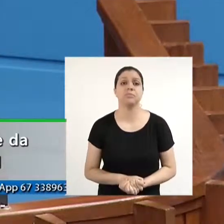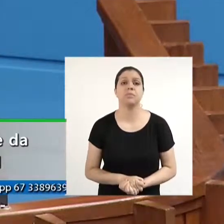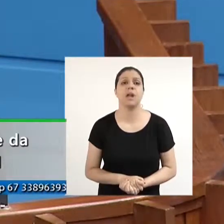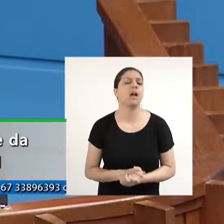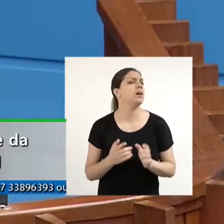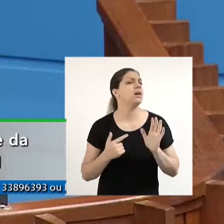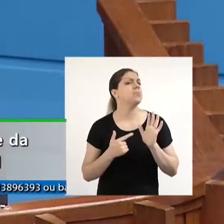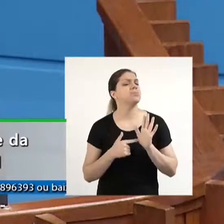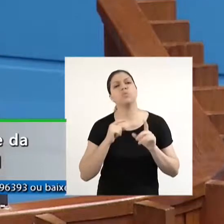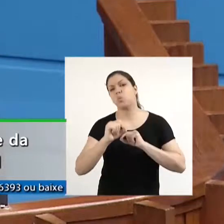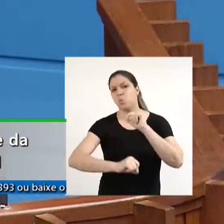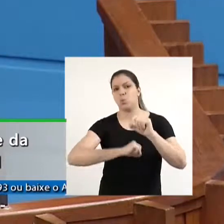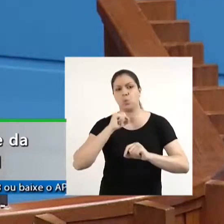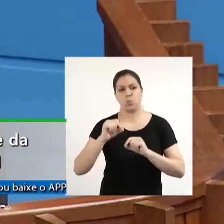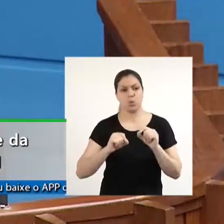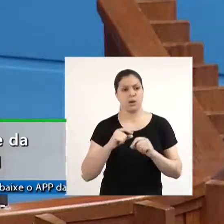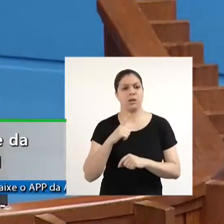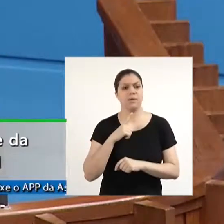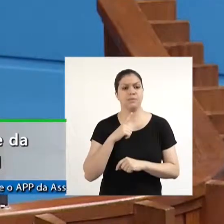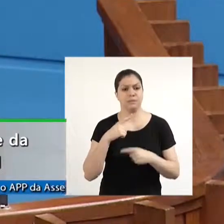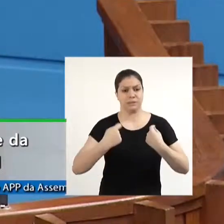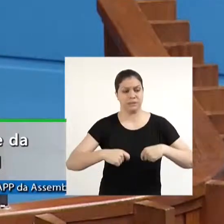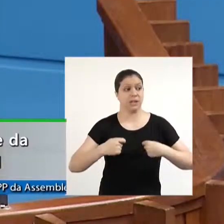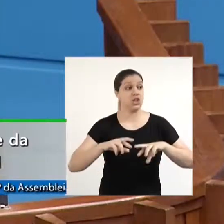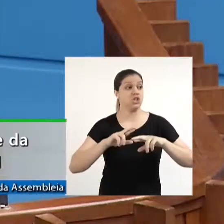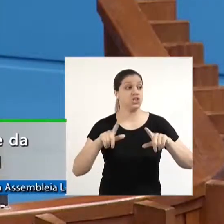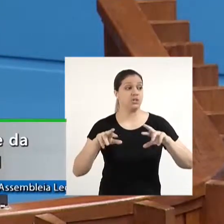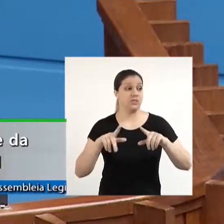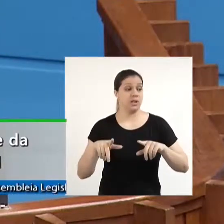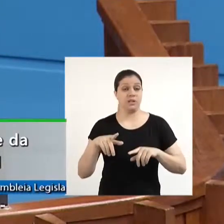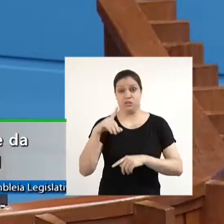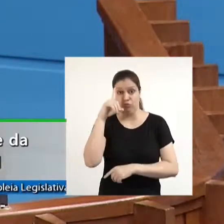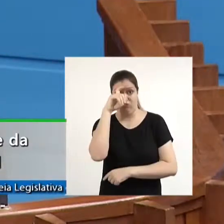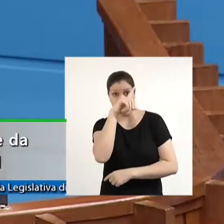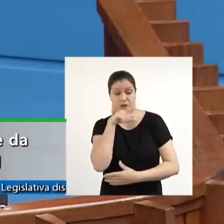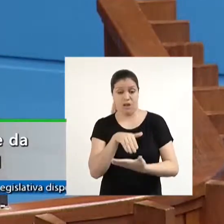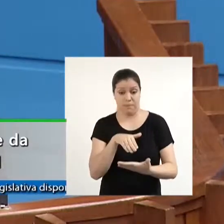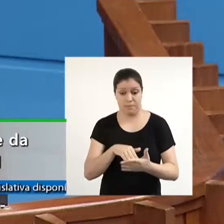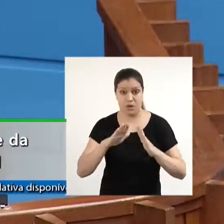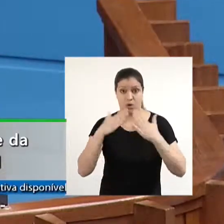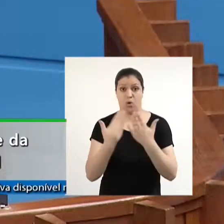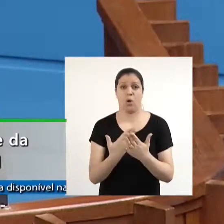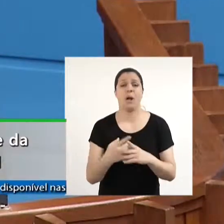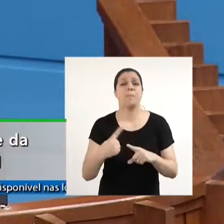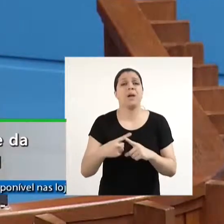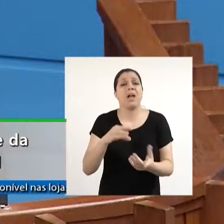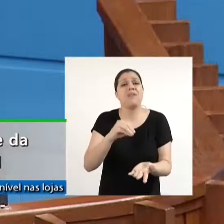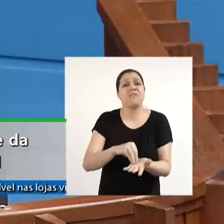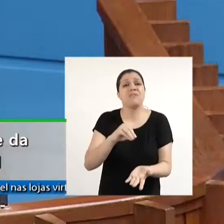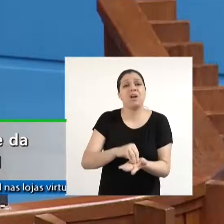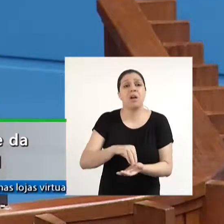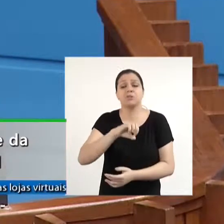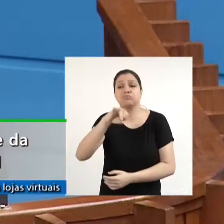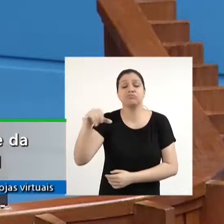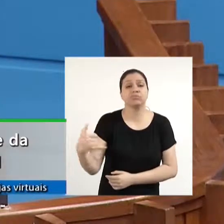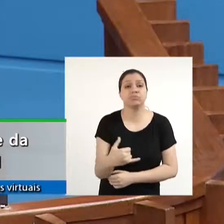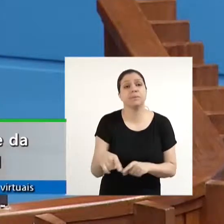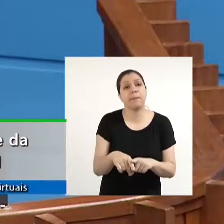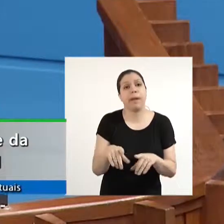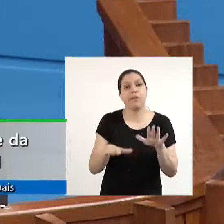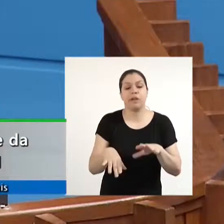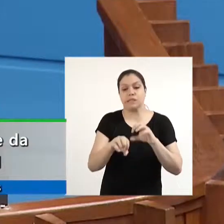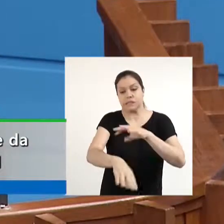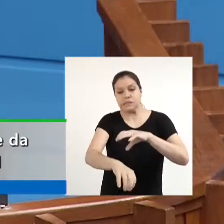transtornos devem ser diferenciados das dificuldades escolares devido à falta de oportunidade ao ensino inadequado ou